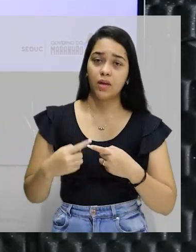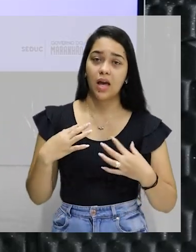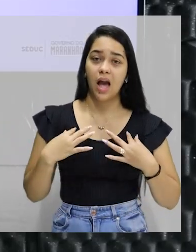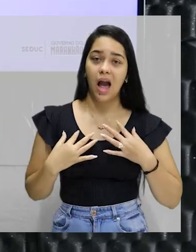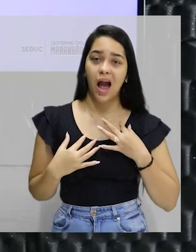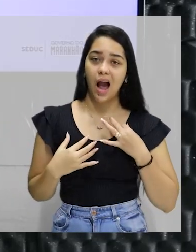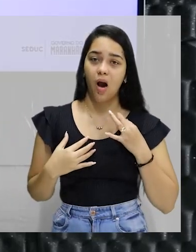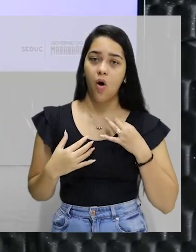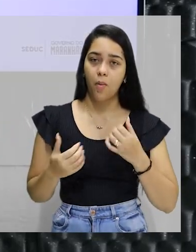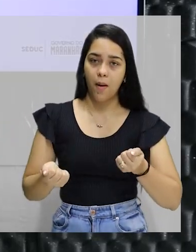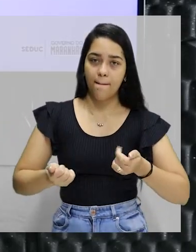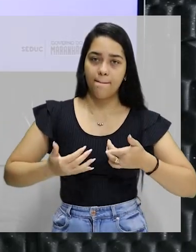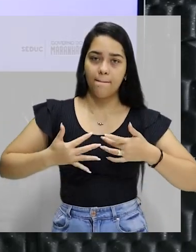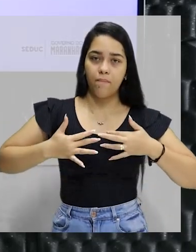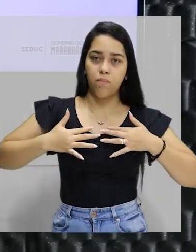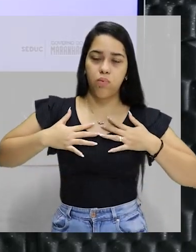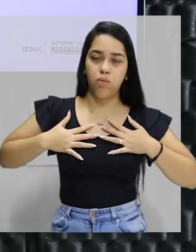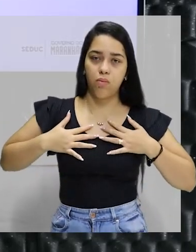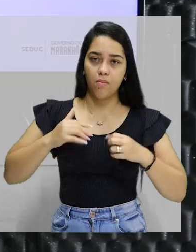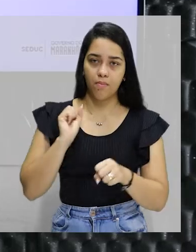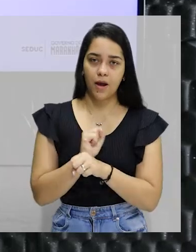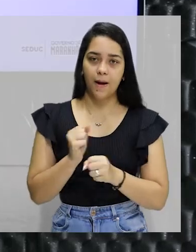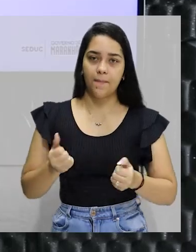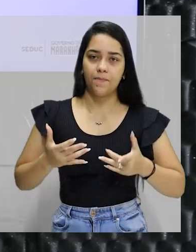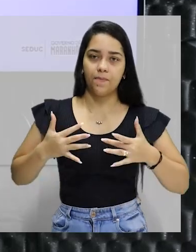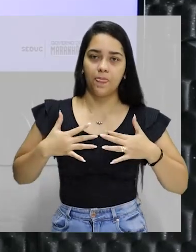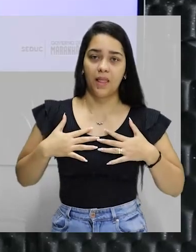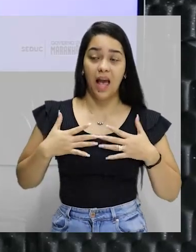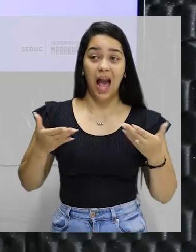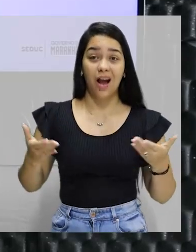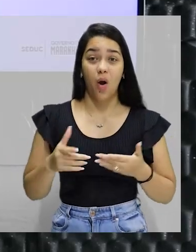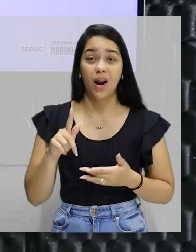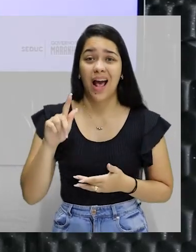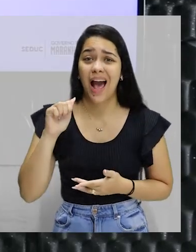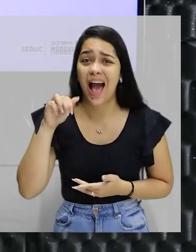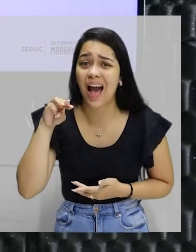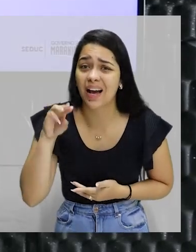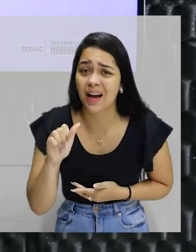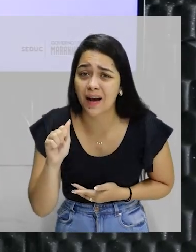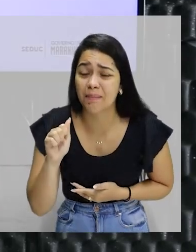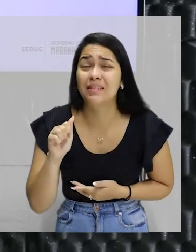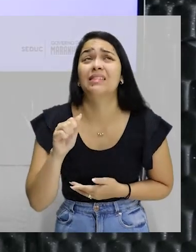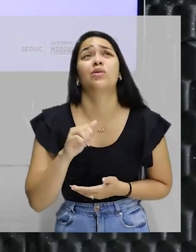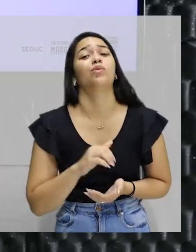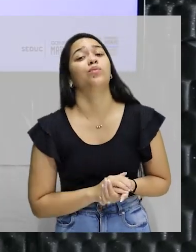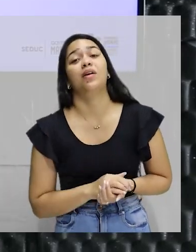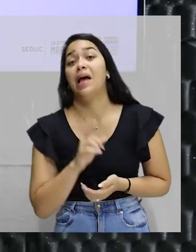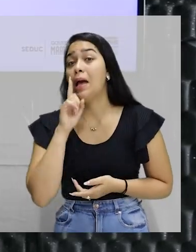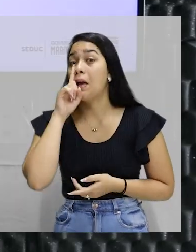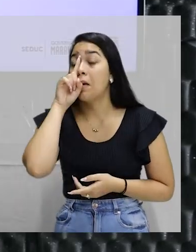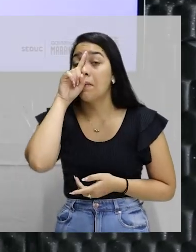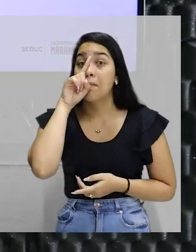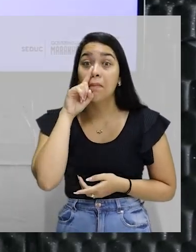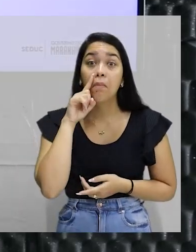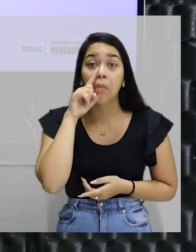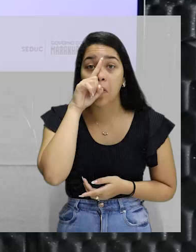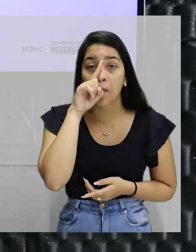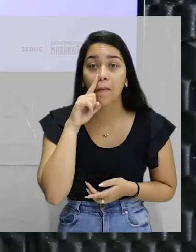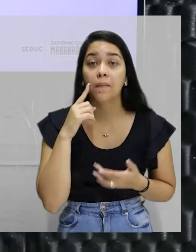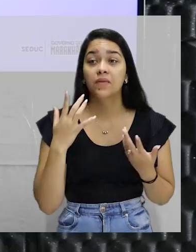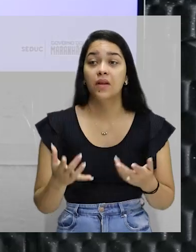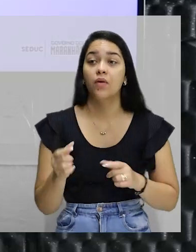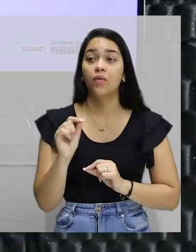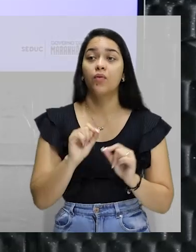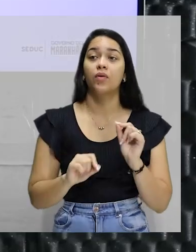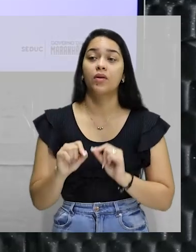consegue impedir a radiação alfa. Agora, a gama, ela é extremamente ionizante. Então, ela